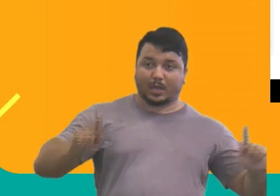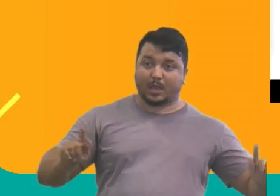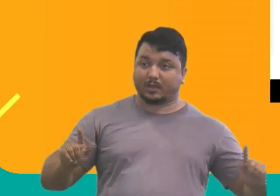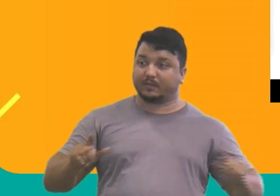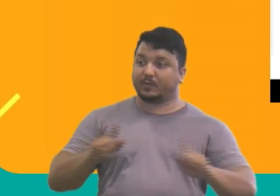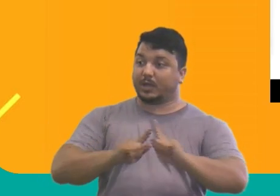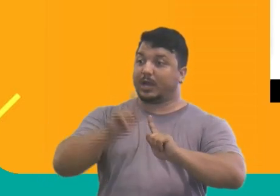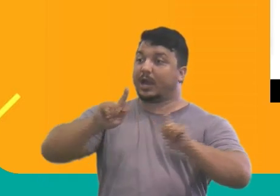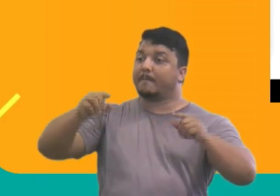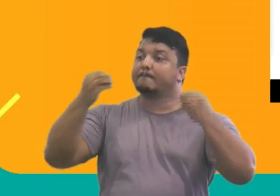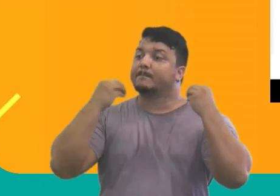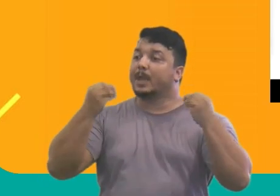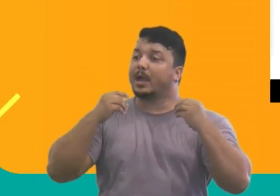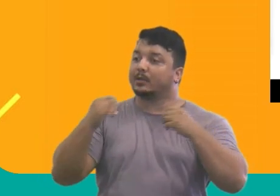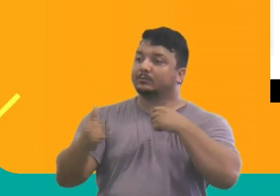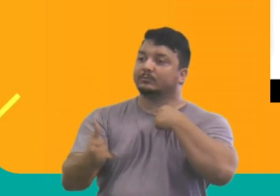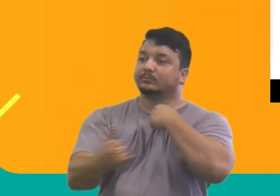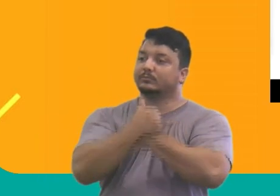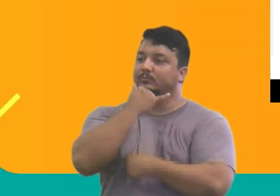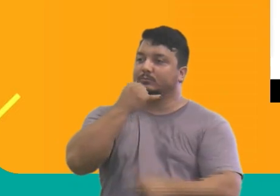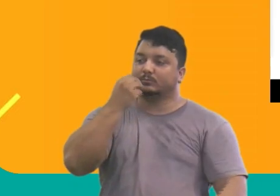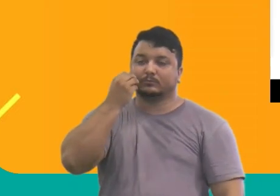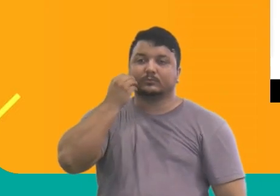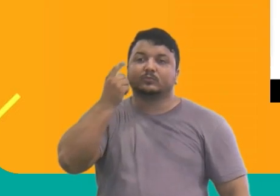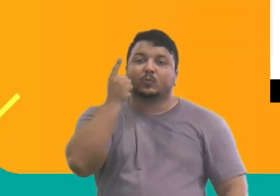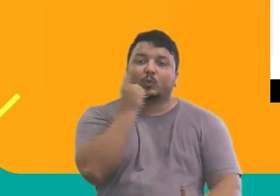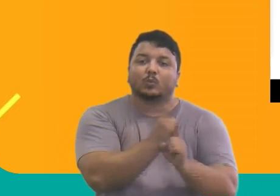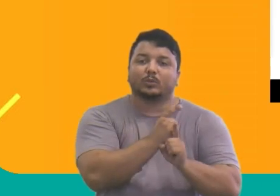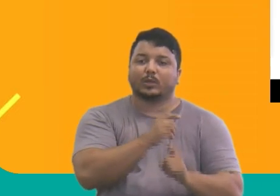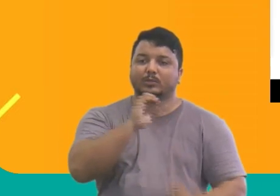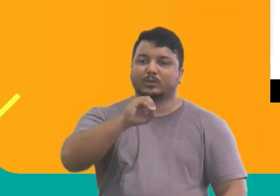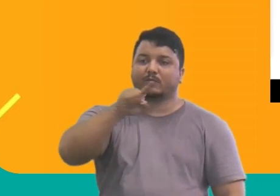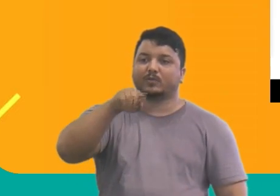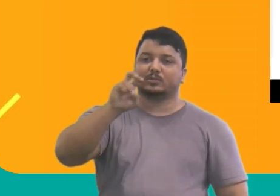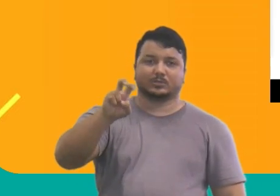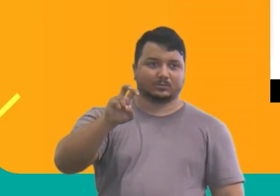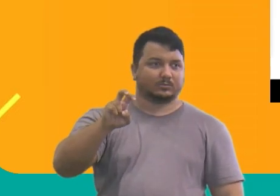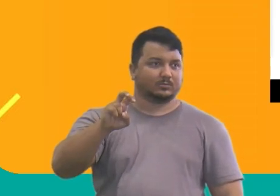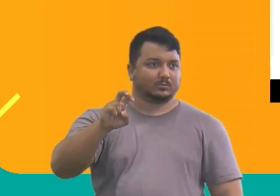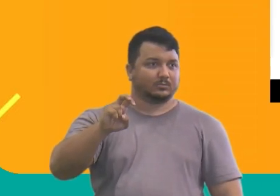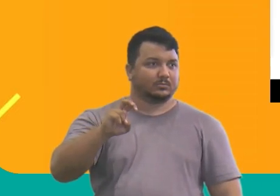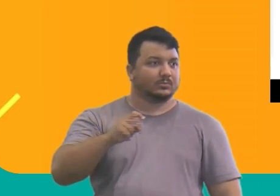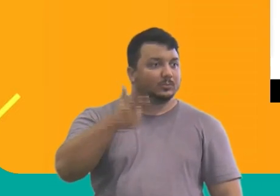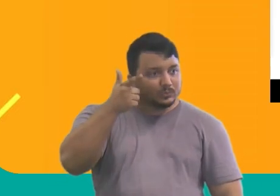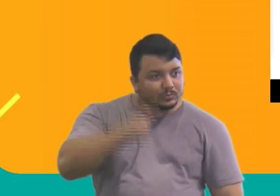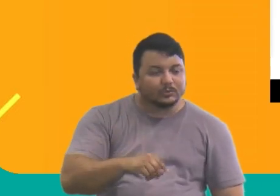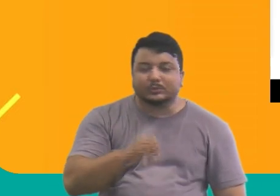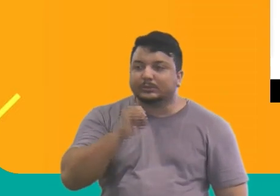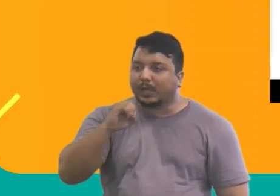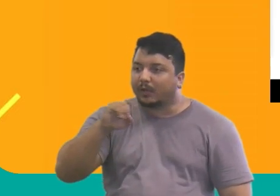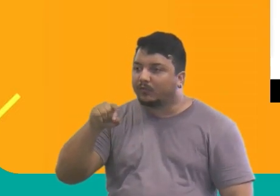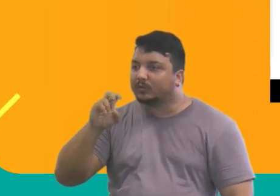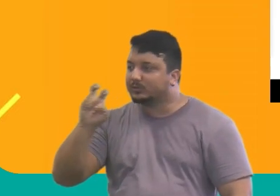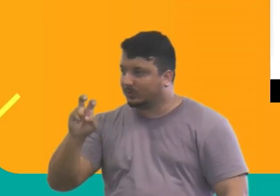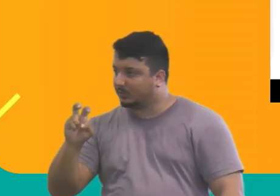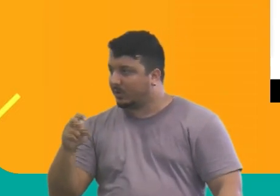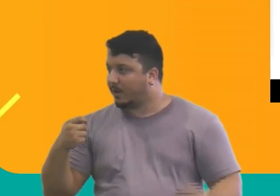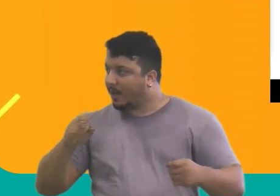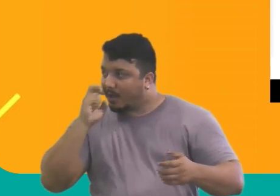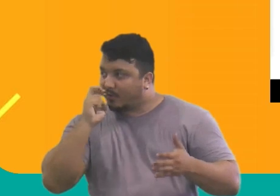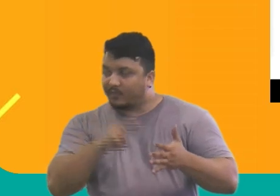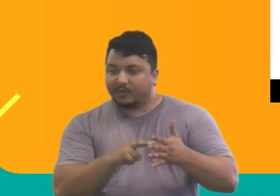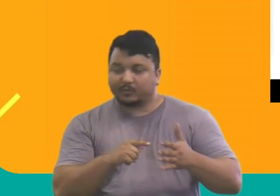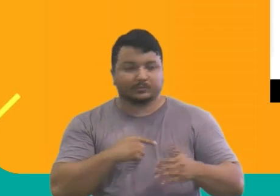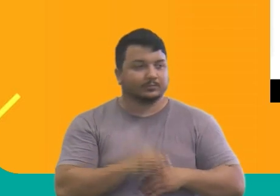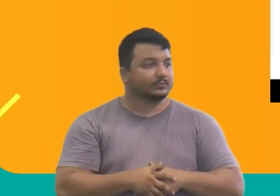só para você achar o 0,5. E só de novo, eu precisei ver, me dá só